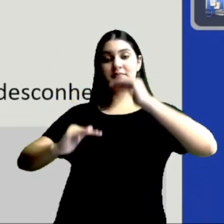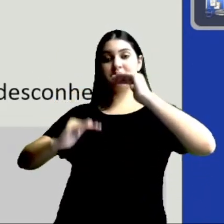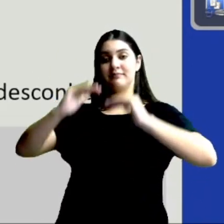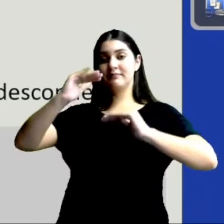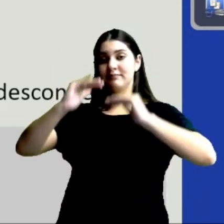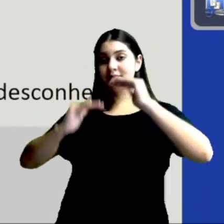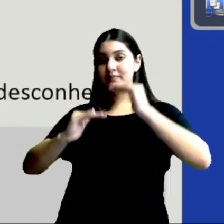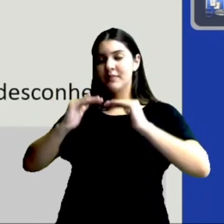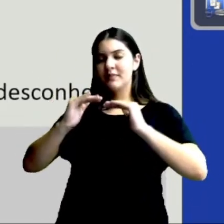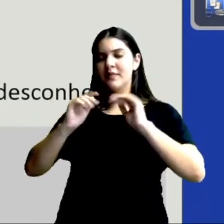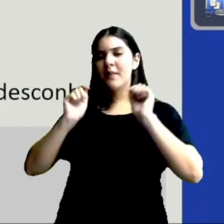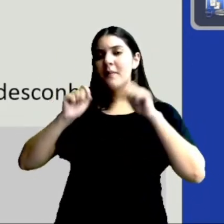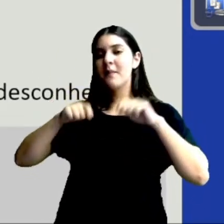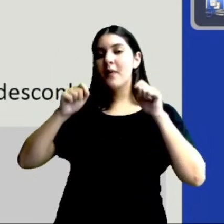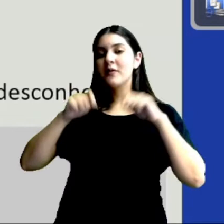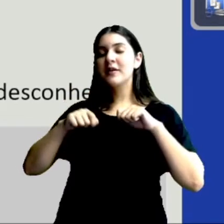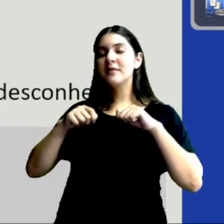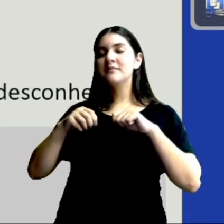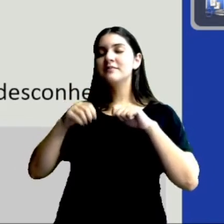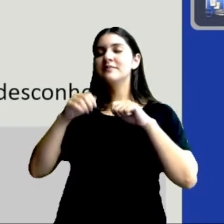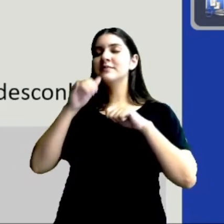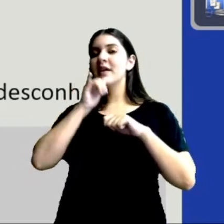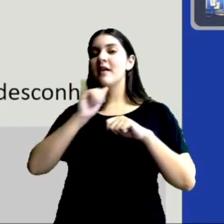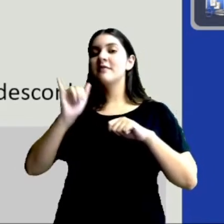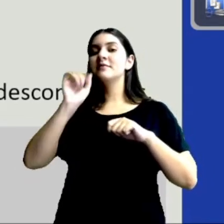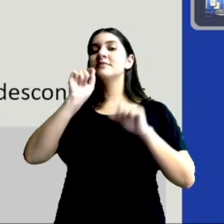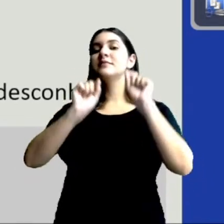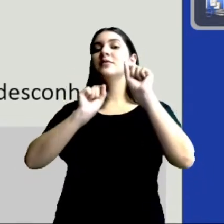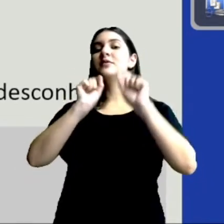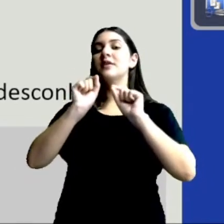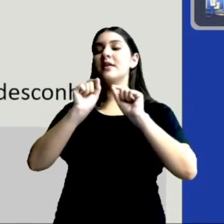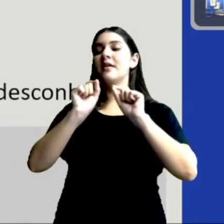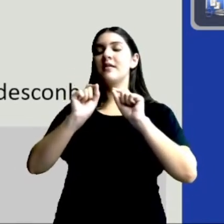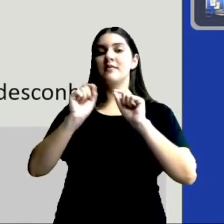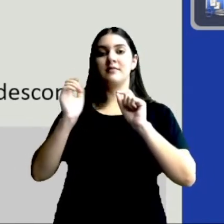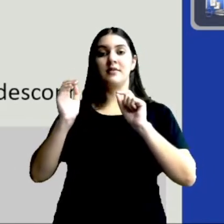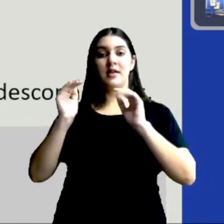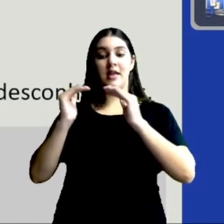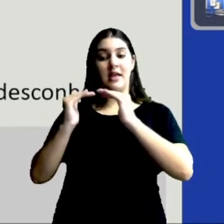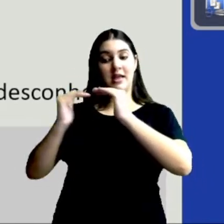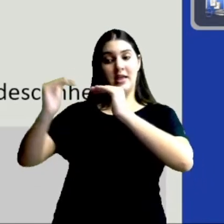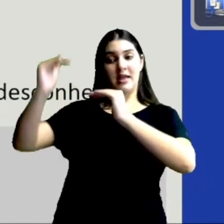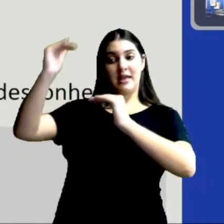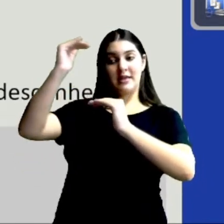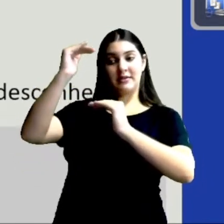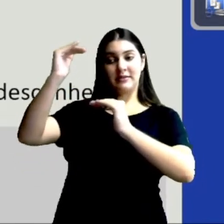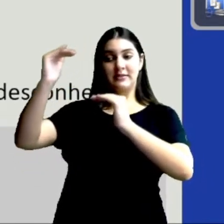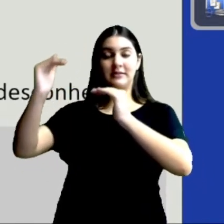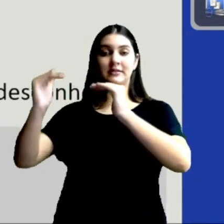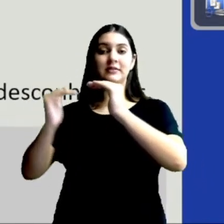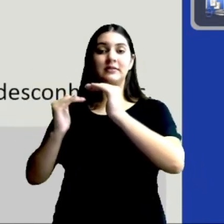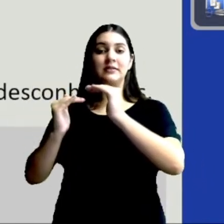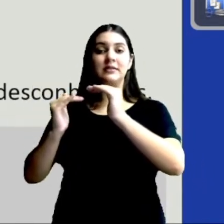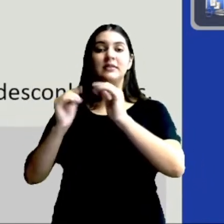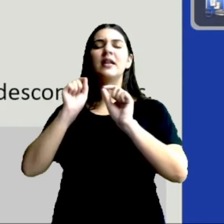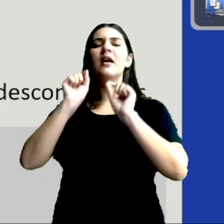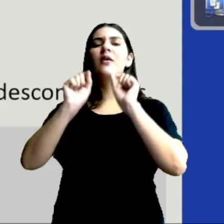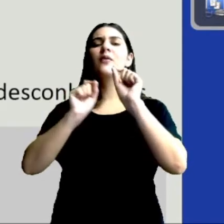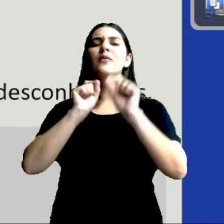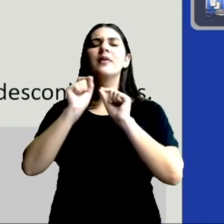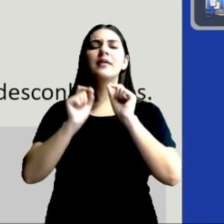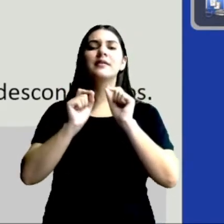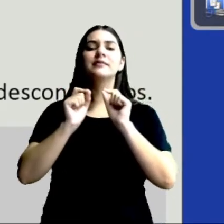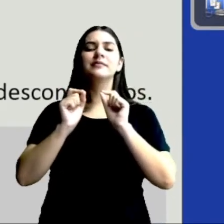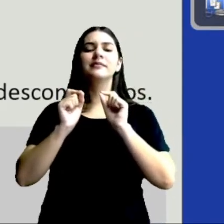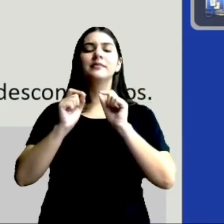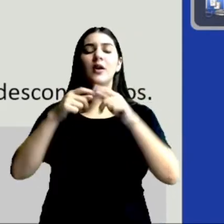lá. Podemos dizer que, então, a mesma coisa, está em equilíbrio ou desequilíbrio. E aí, gente, ó, o